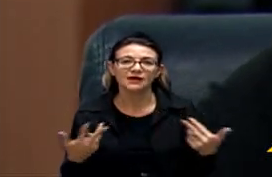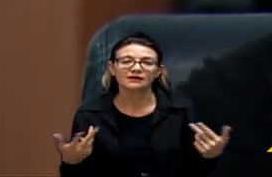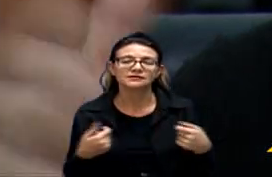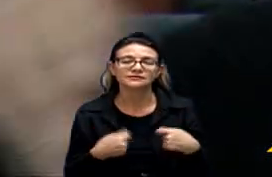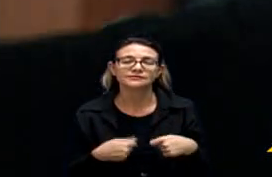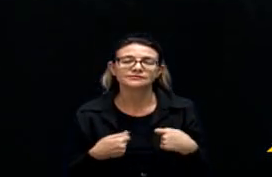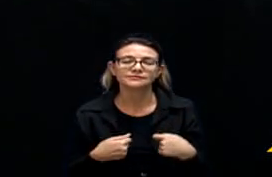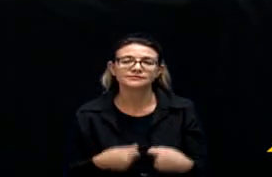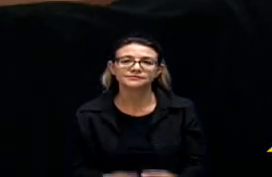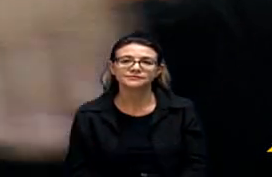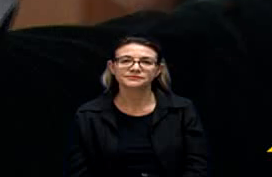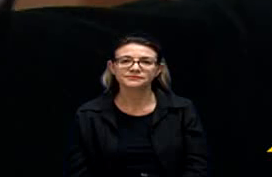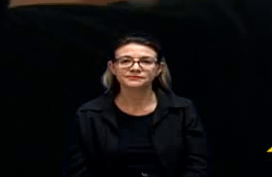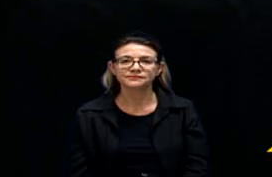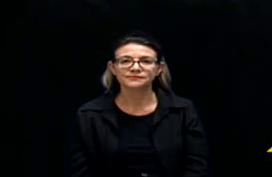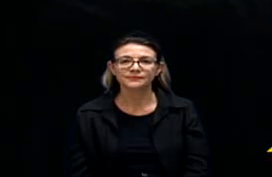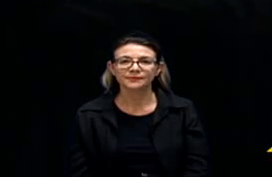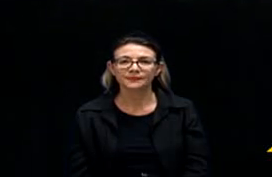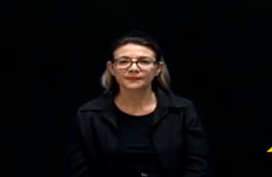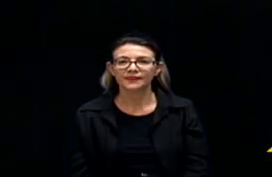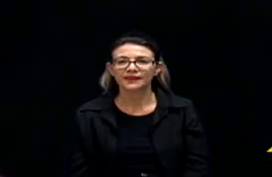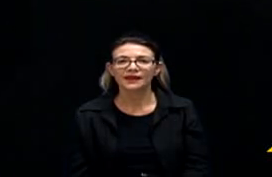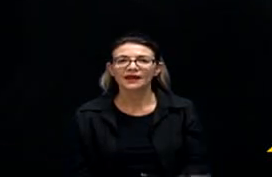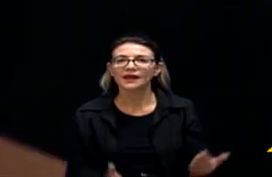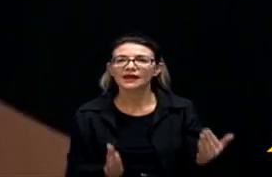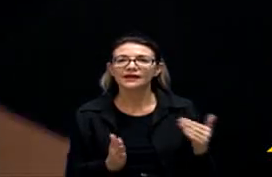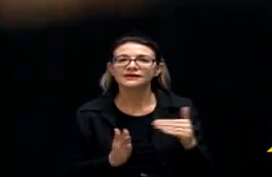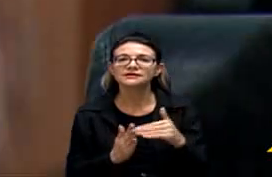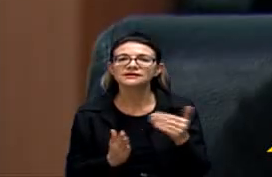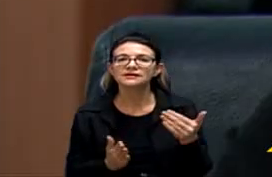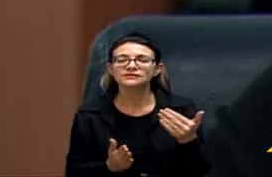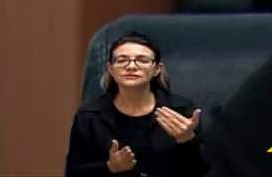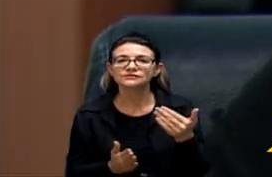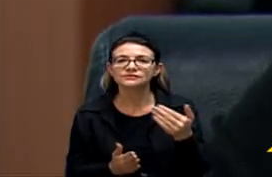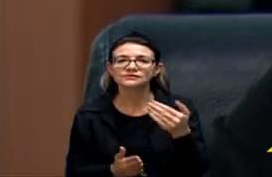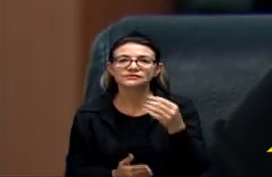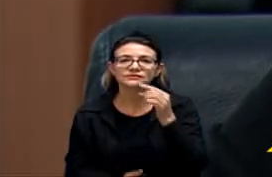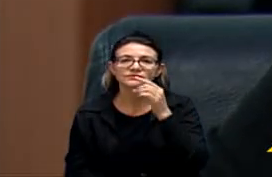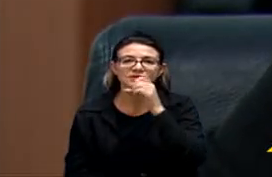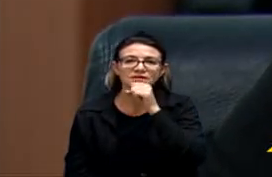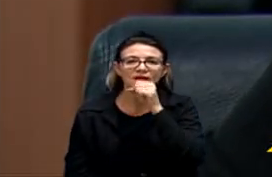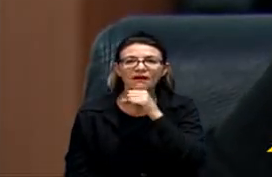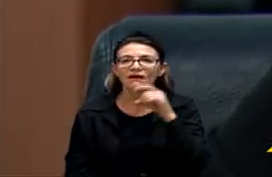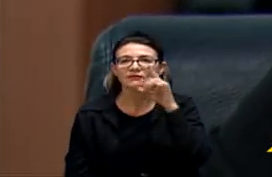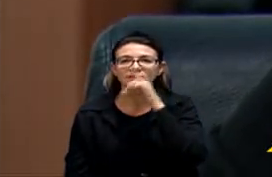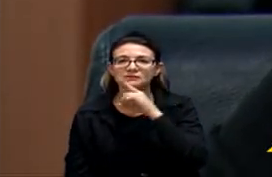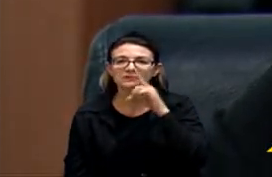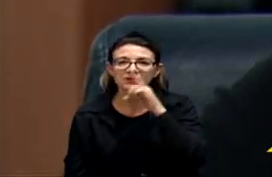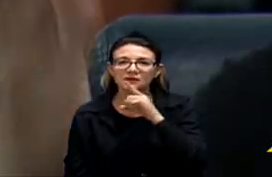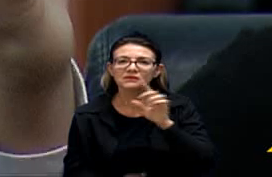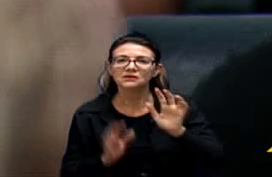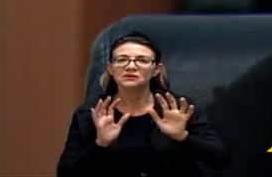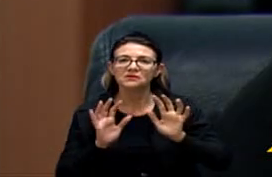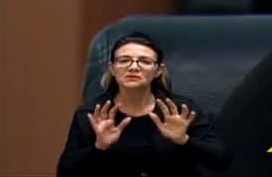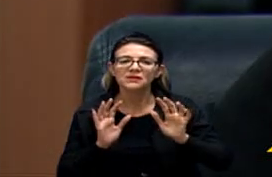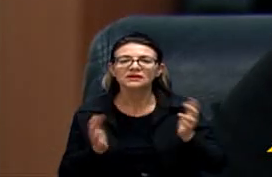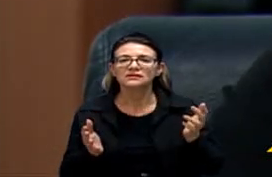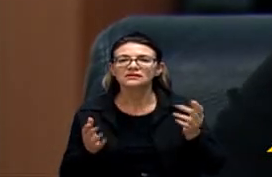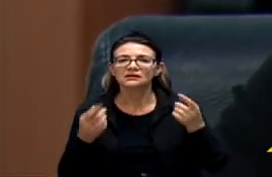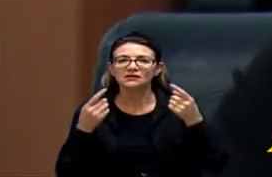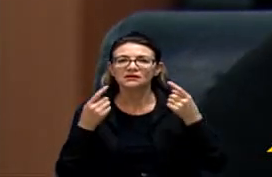né chega fim de semana aí a pessoa reclama que tem um um pancadão na na zona rural por exemplo inclusive lá no